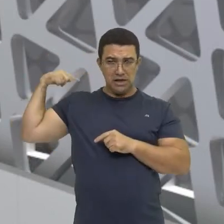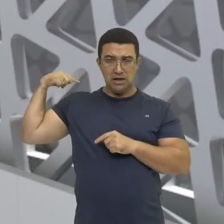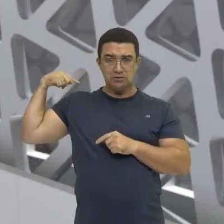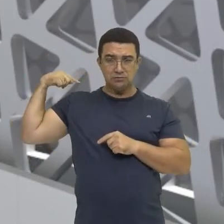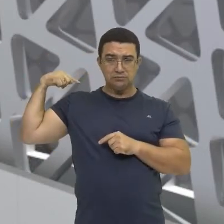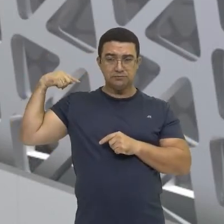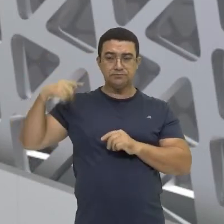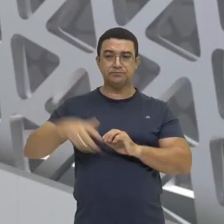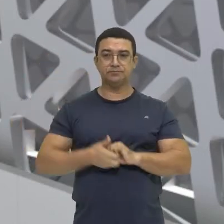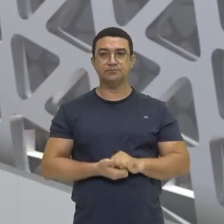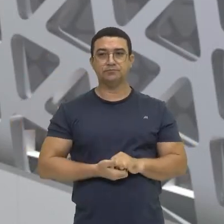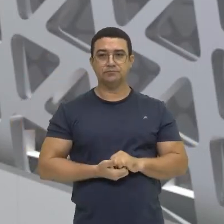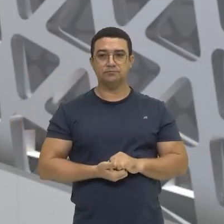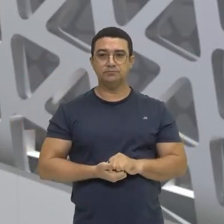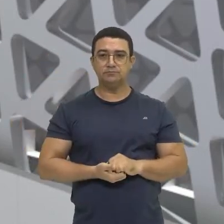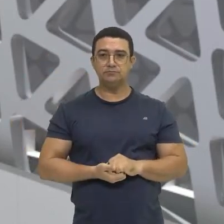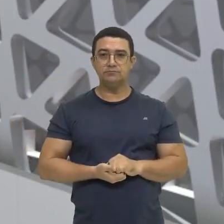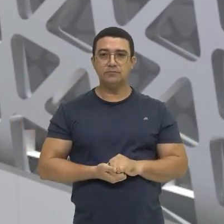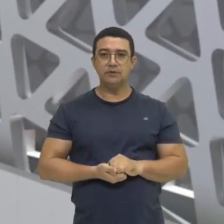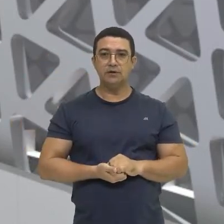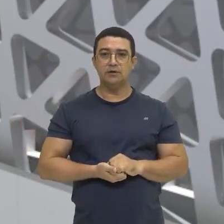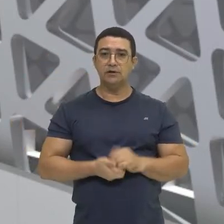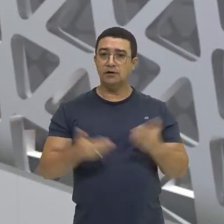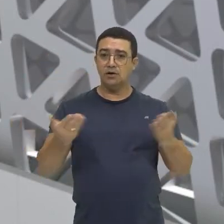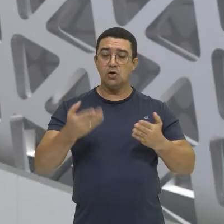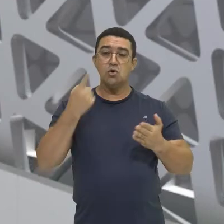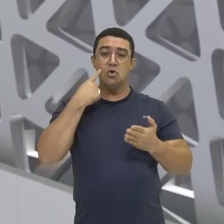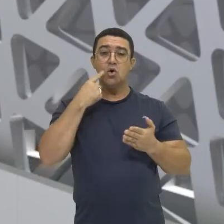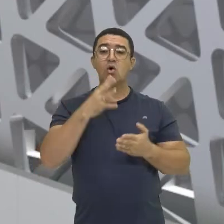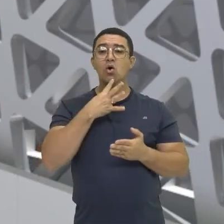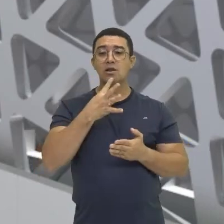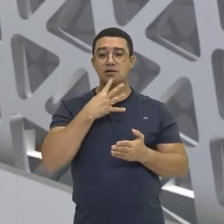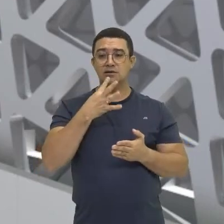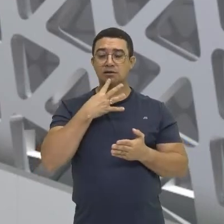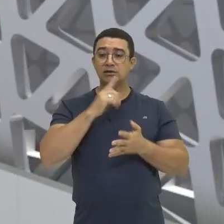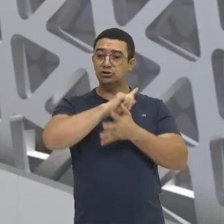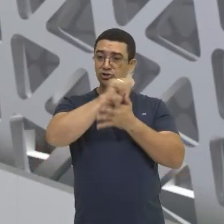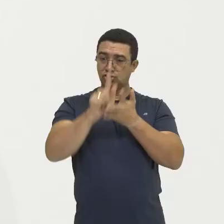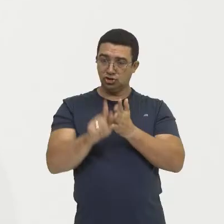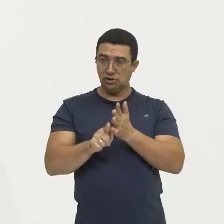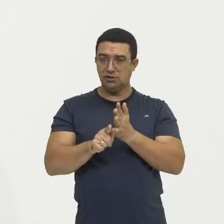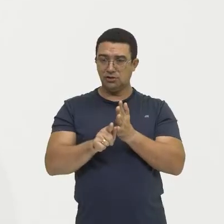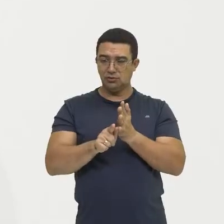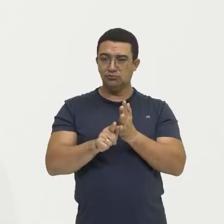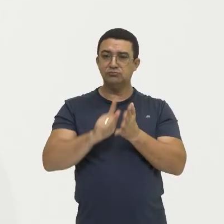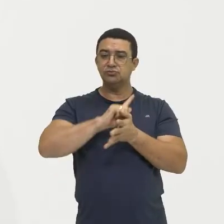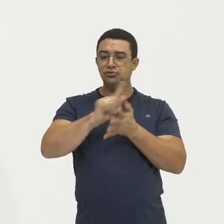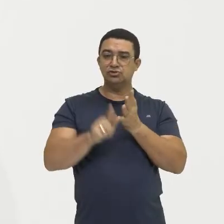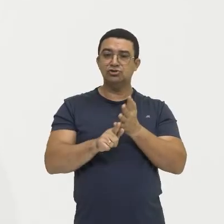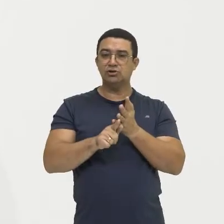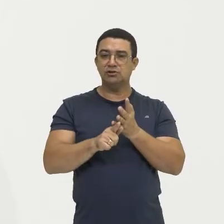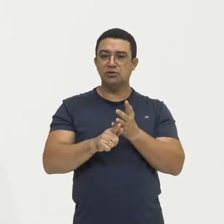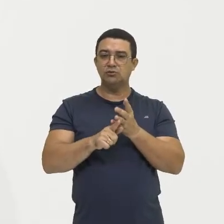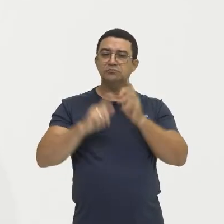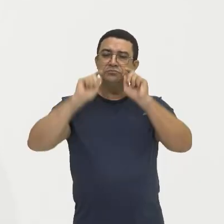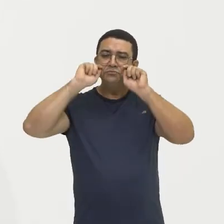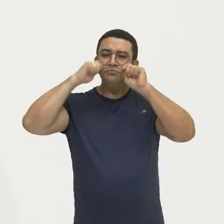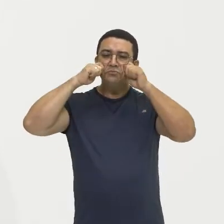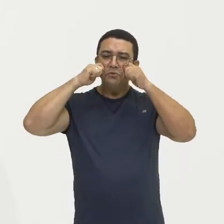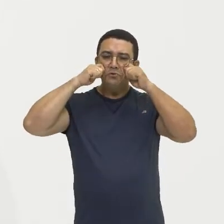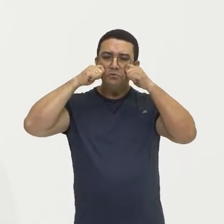heróico grandioso. Ok? E agora a gente vai conhecer o gênero dramático. O que é o gênero